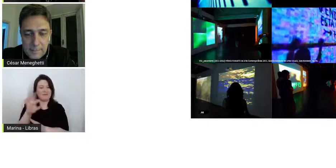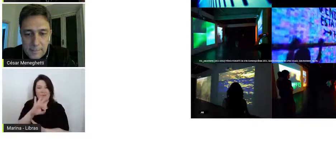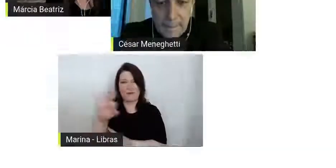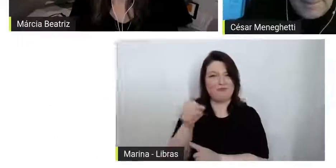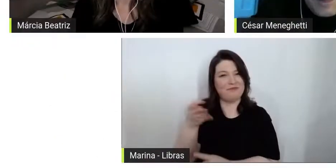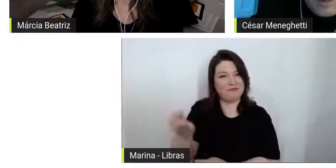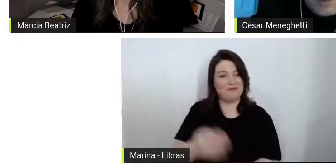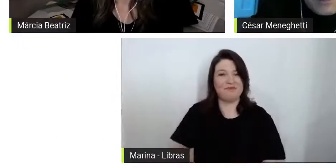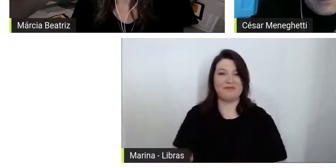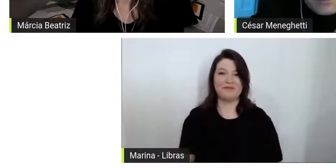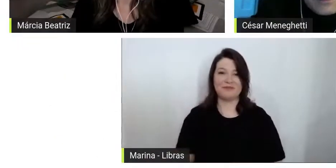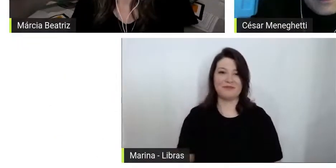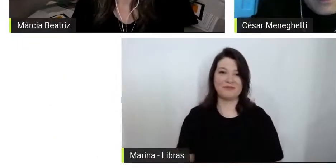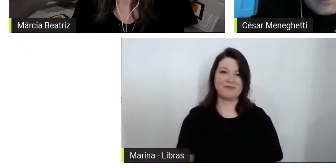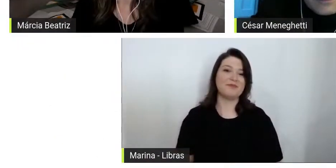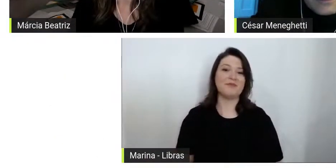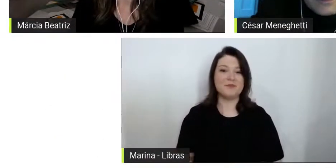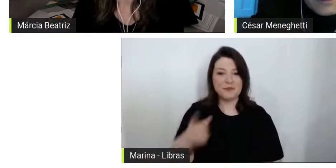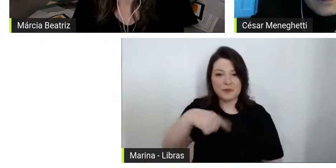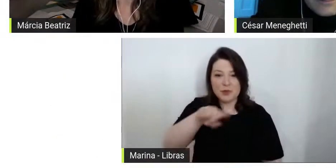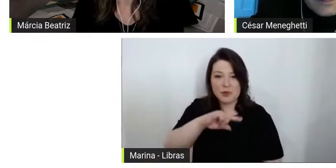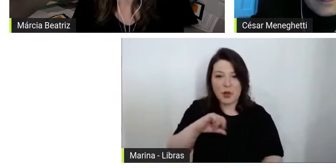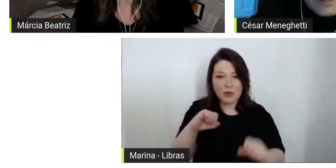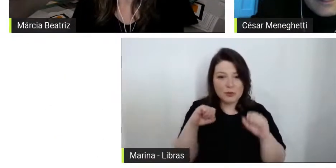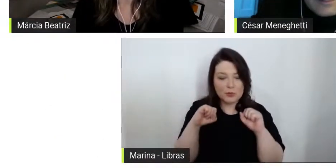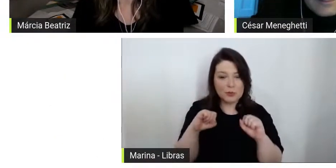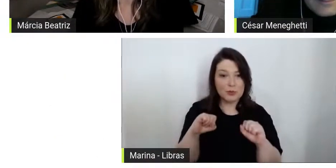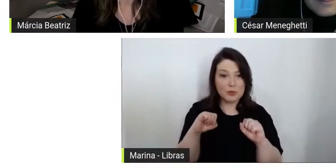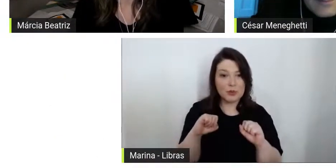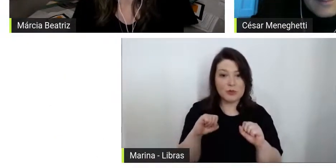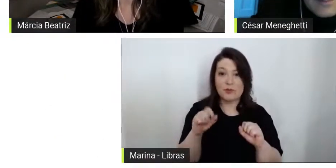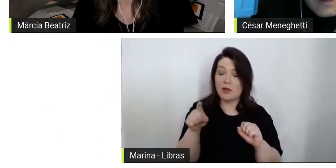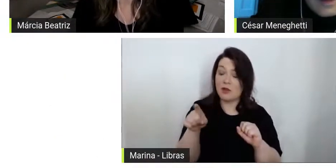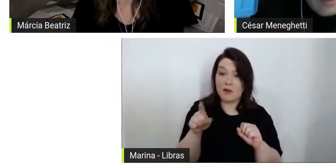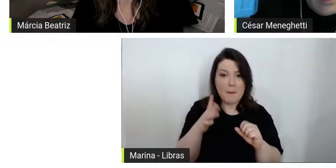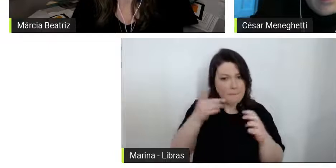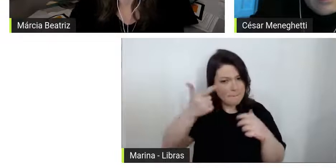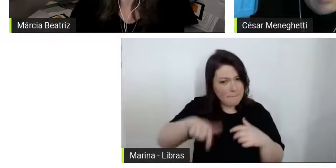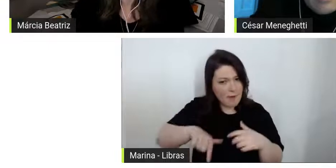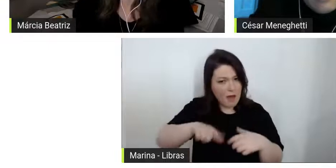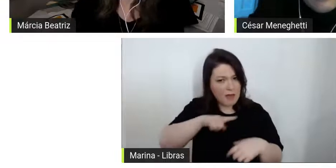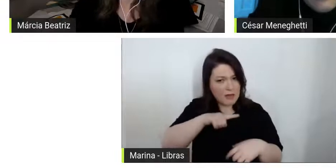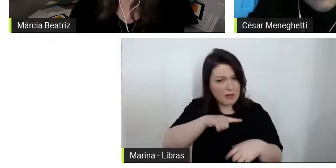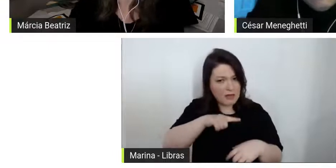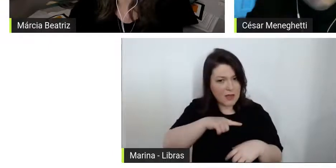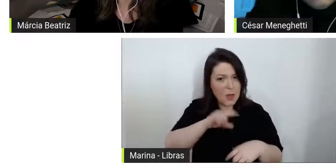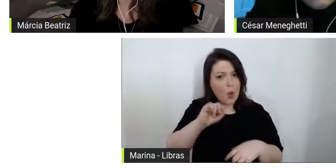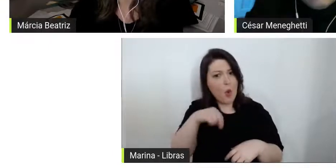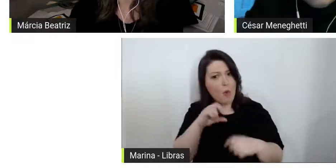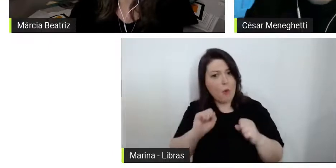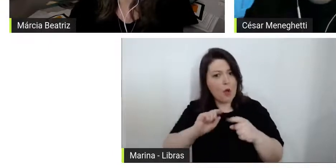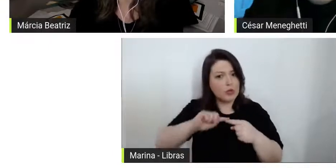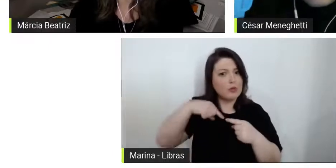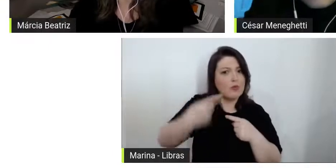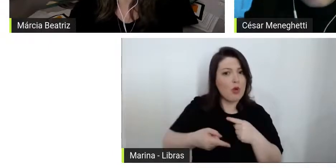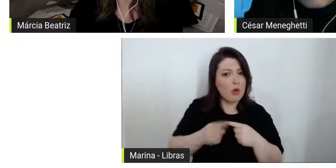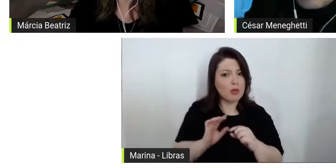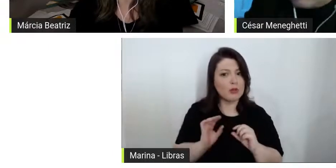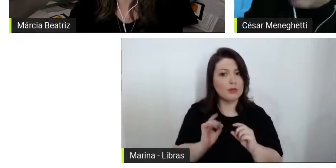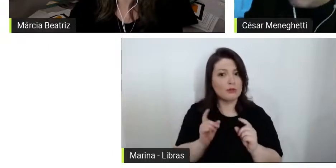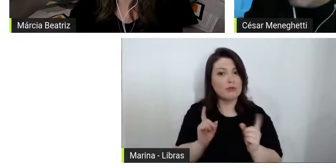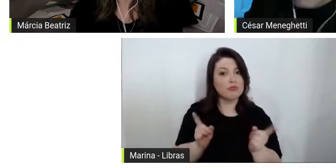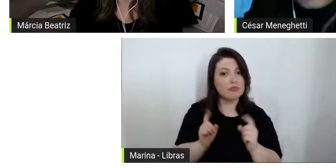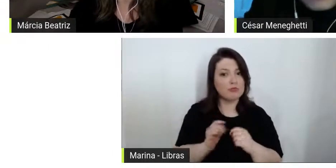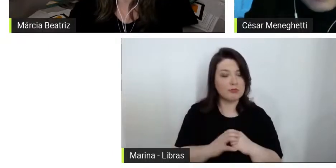Eu acho que a gente podia... Você quer finalizar mais alguma coisa ou a gente pode passar para o próximo? Que eu acho que a gente está...